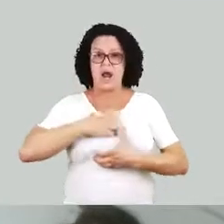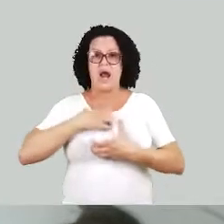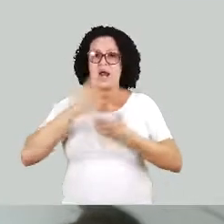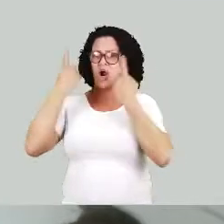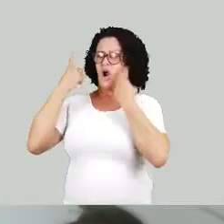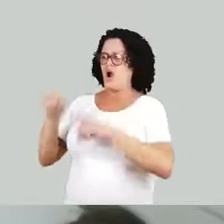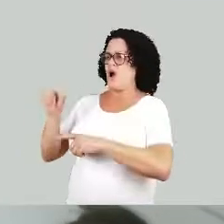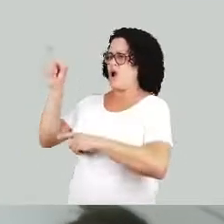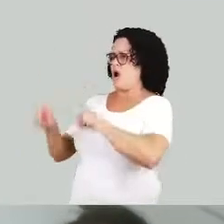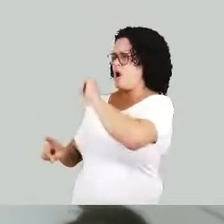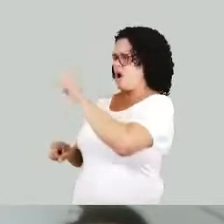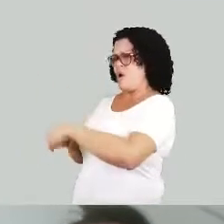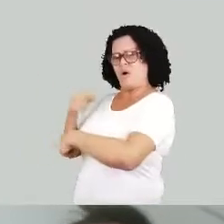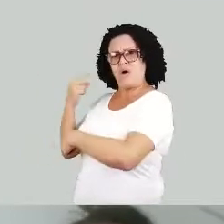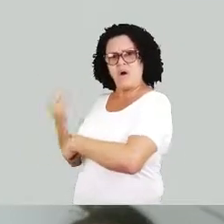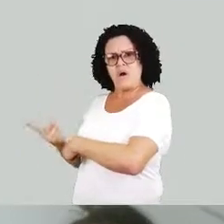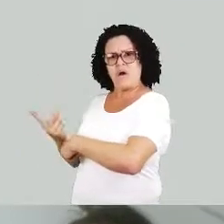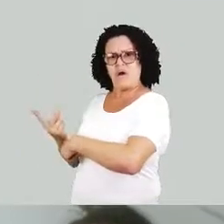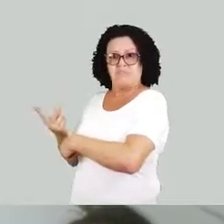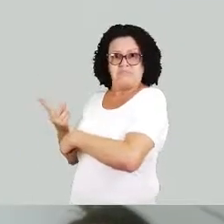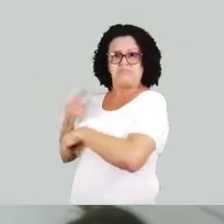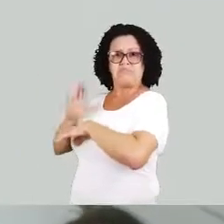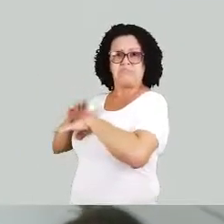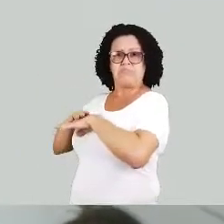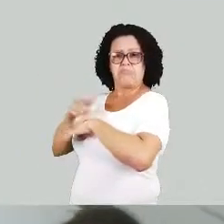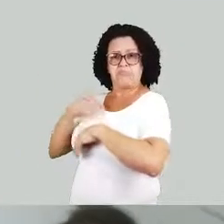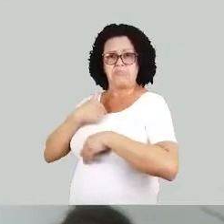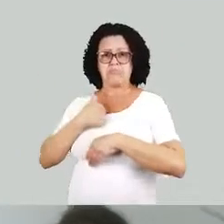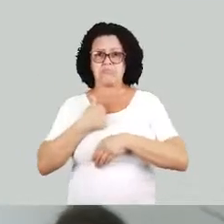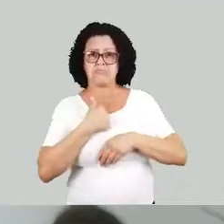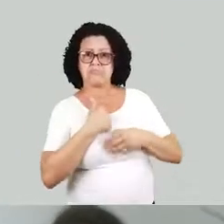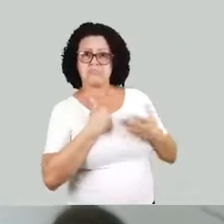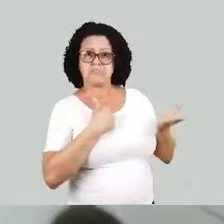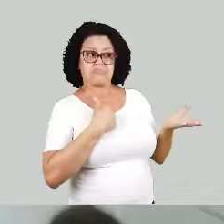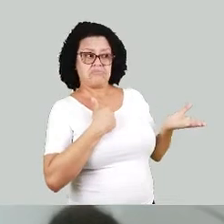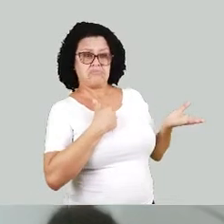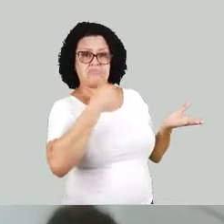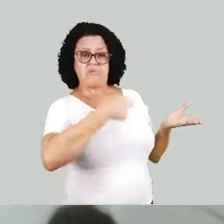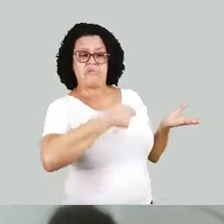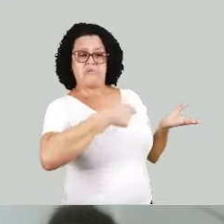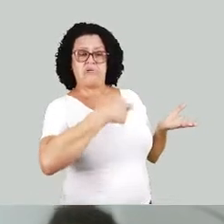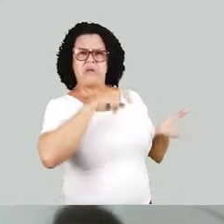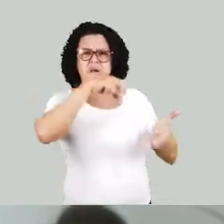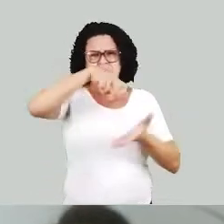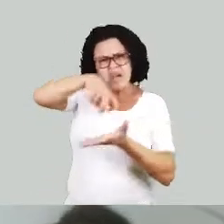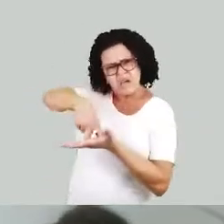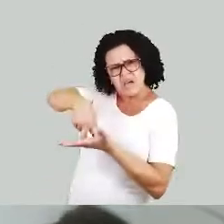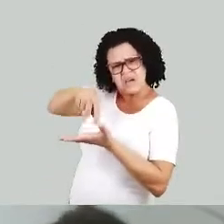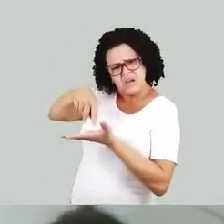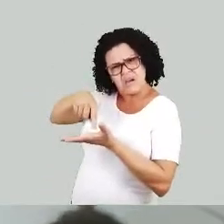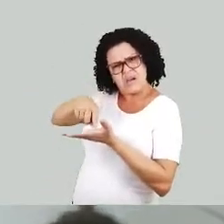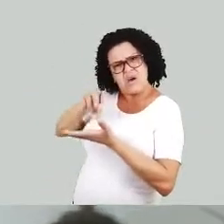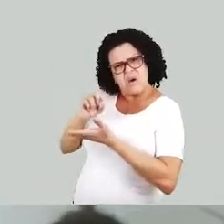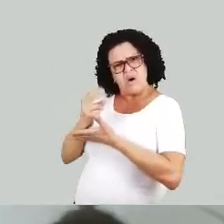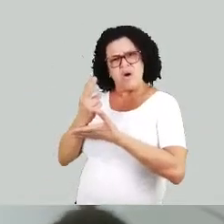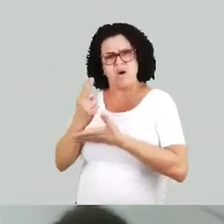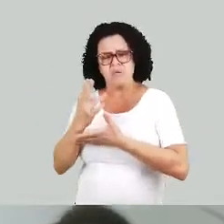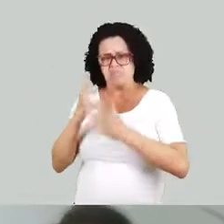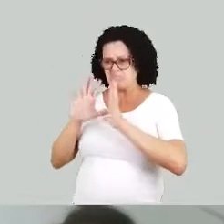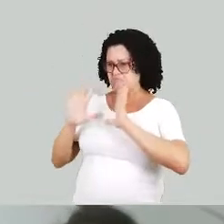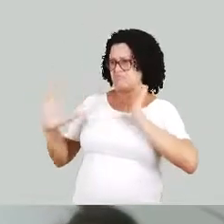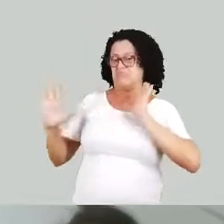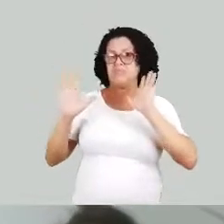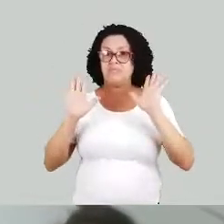contra a pessoa ou contra si mesmo, ou cessar a exigência de castigo ou de